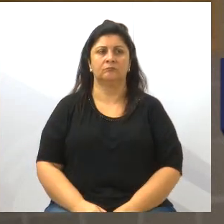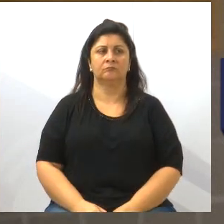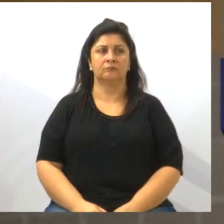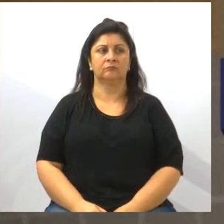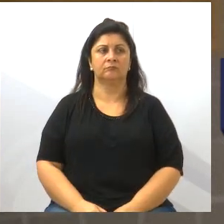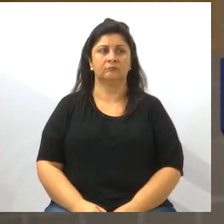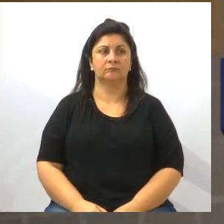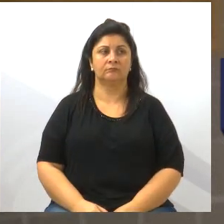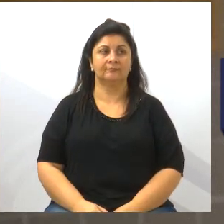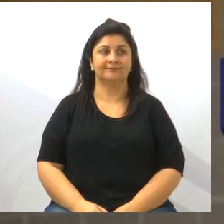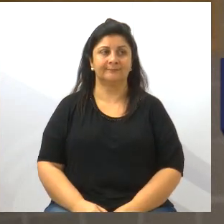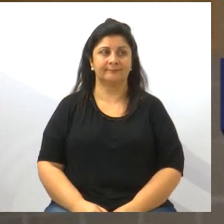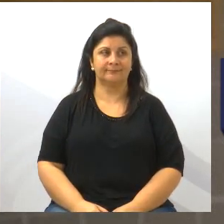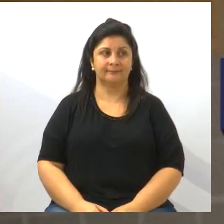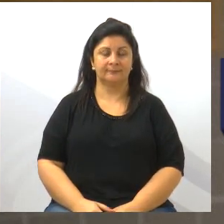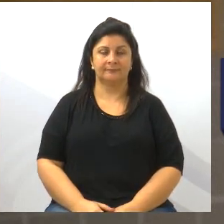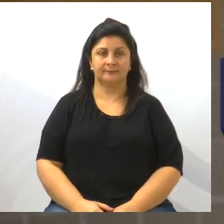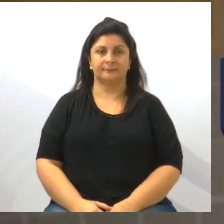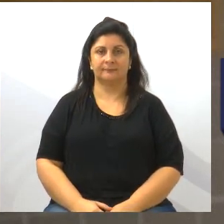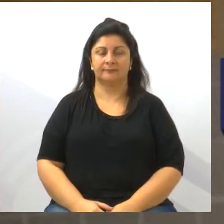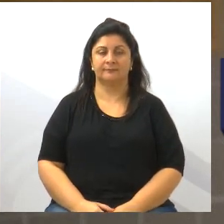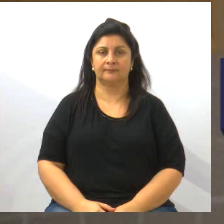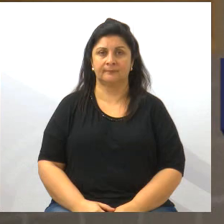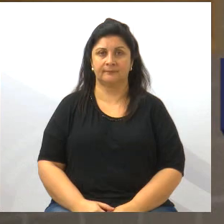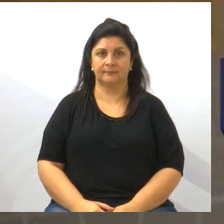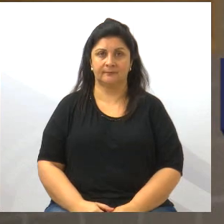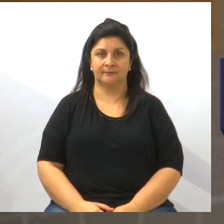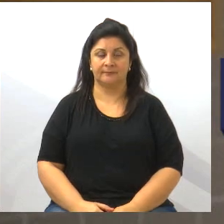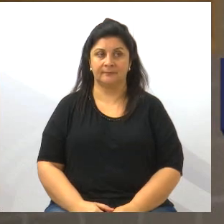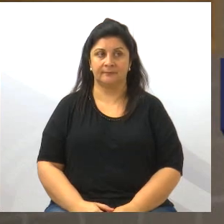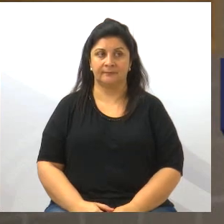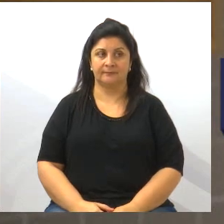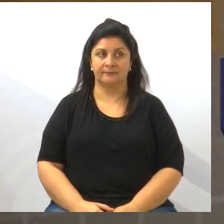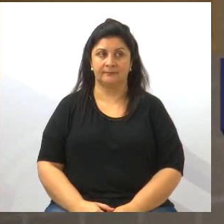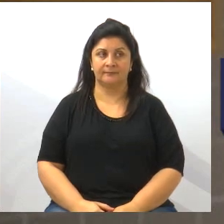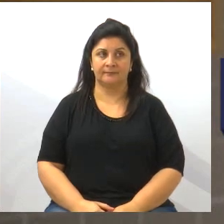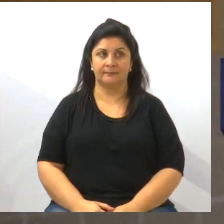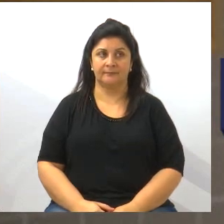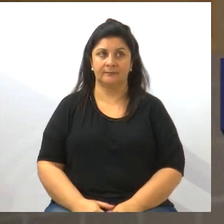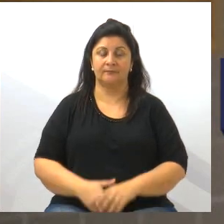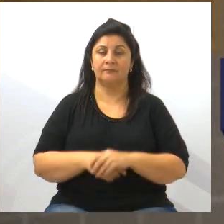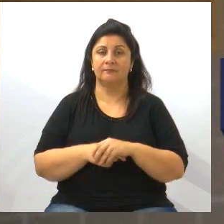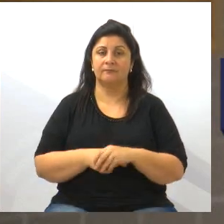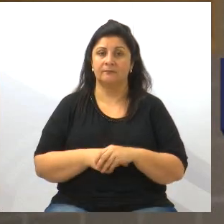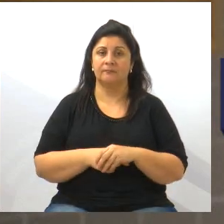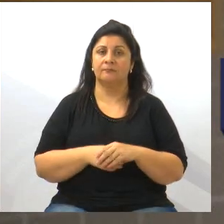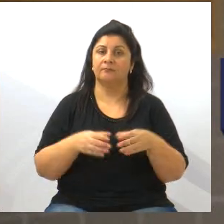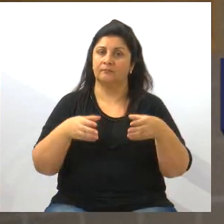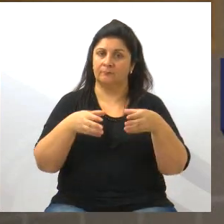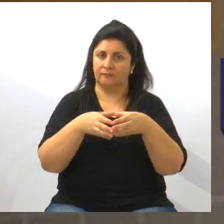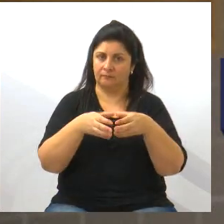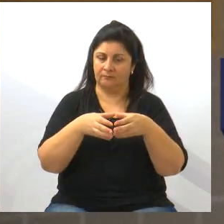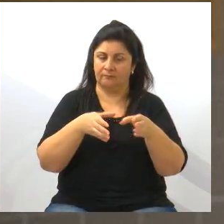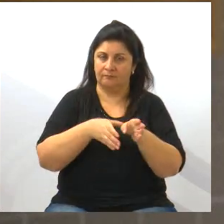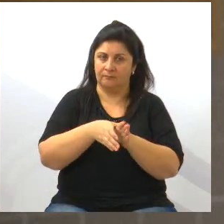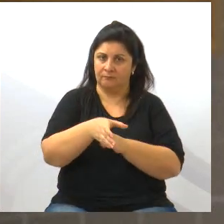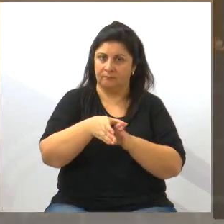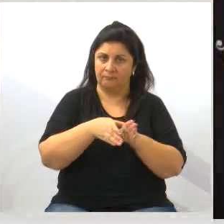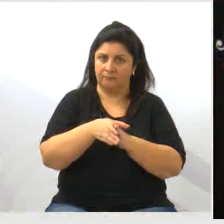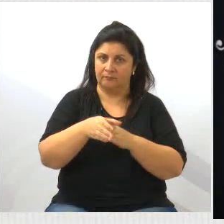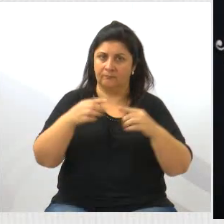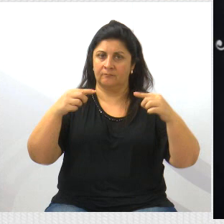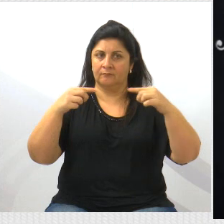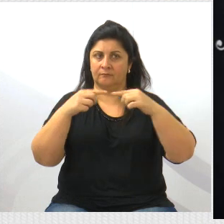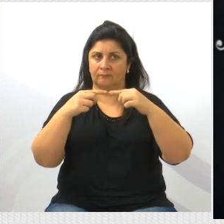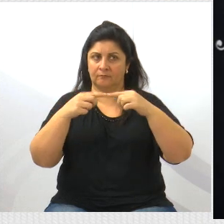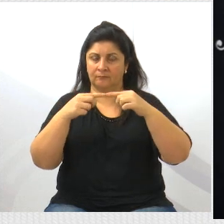também com os conselhos de vocês, né? Então, o conselho é um conjunto, né, de objetivos e